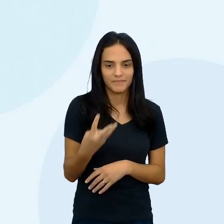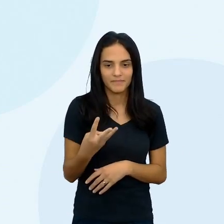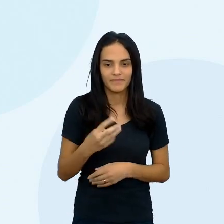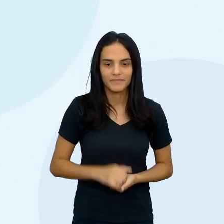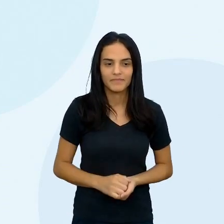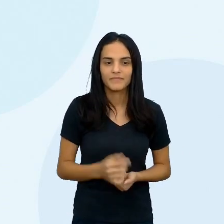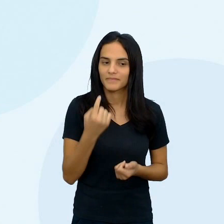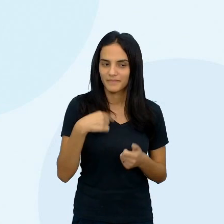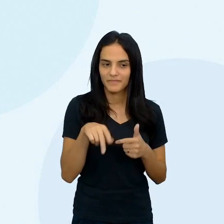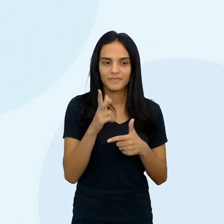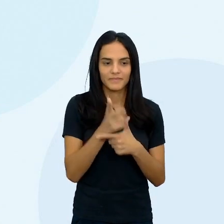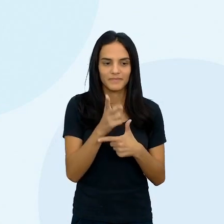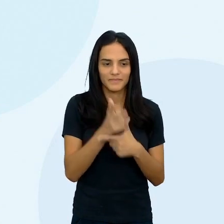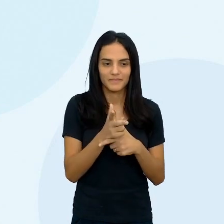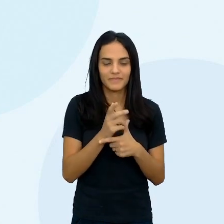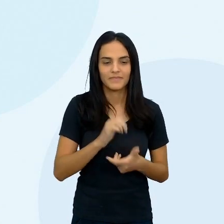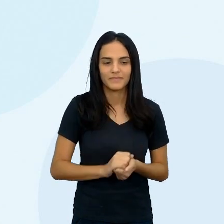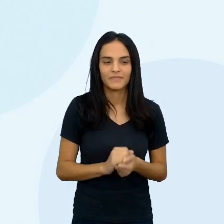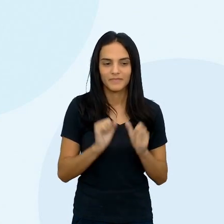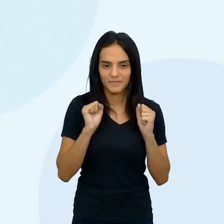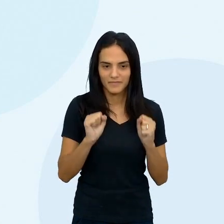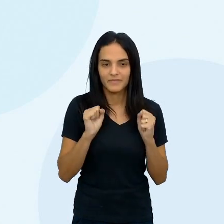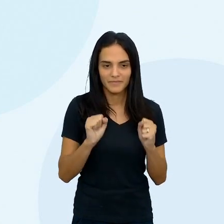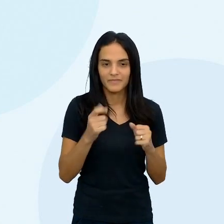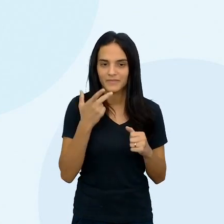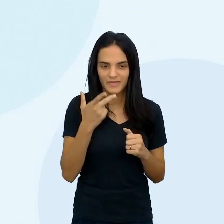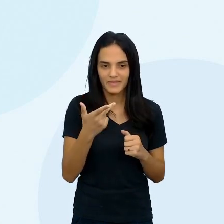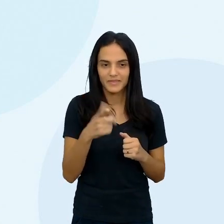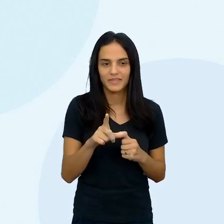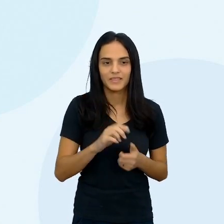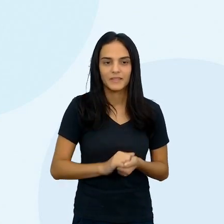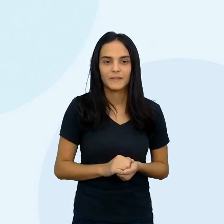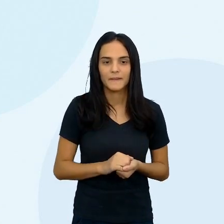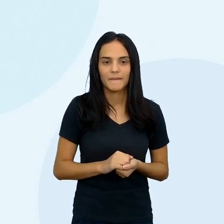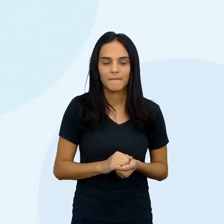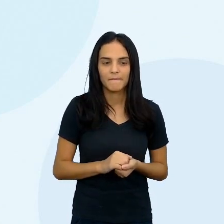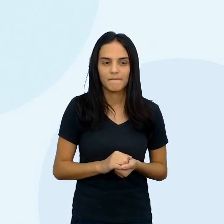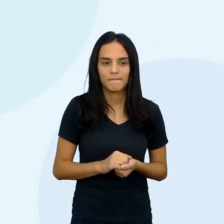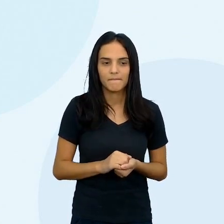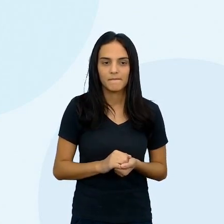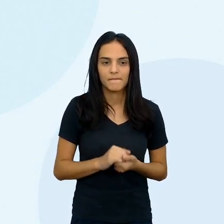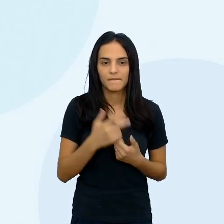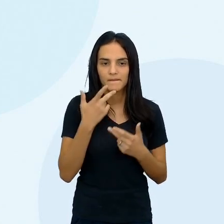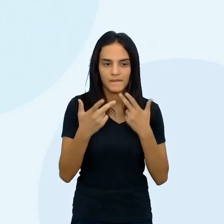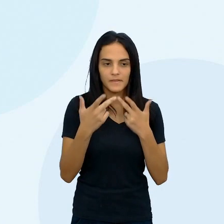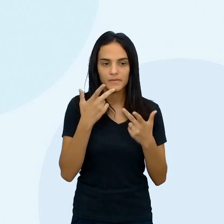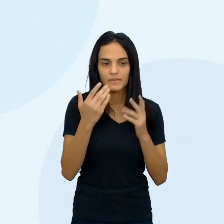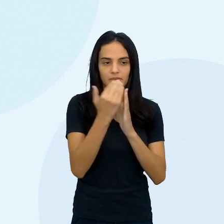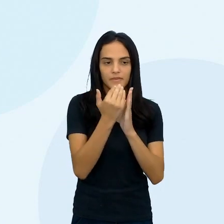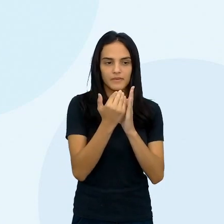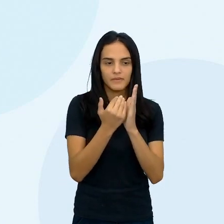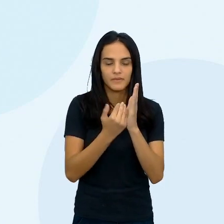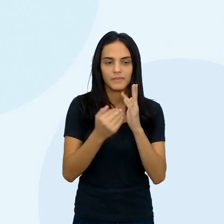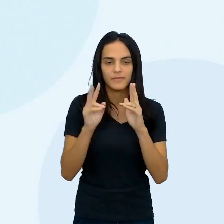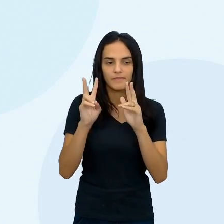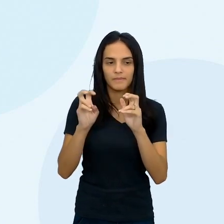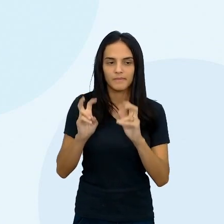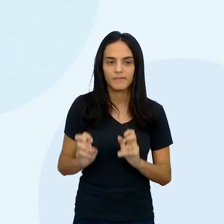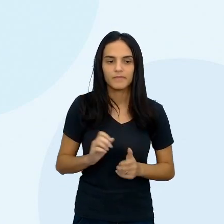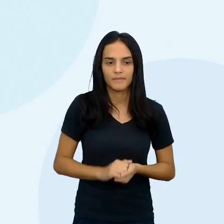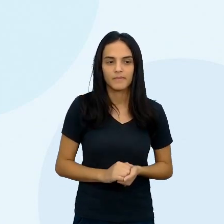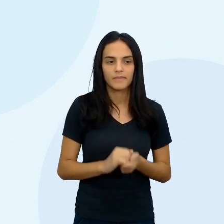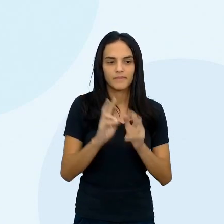A gente está gravando, não pode falar? Já foi. Já foi. Então, vamos falar um pouquinho do percurso da pauta,